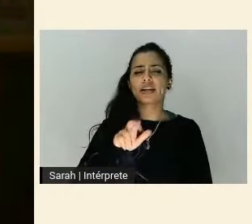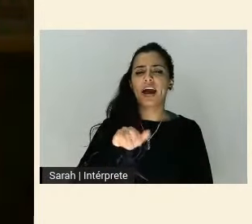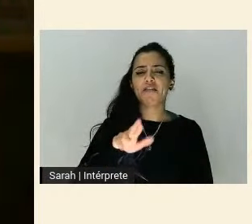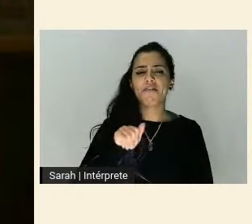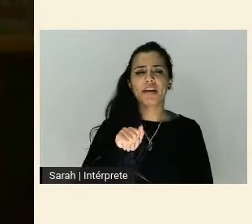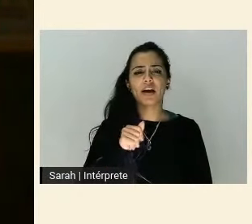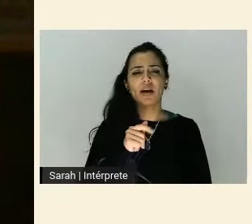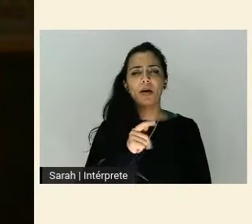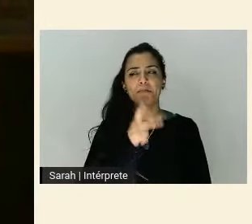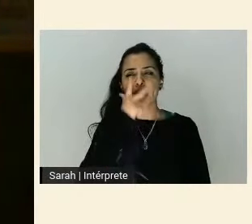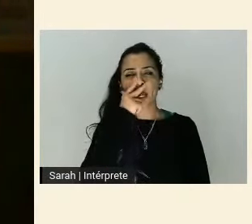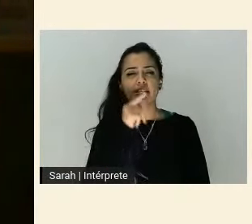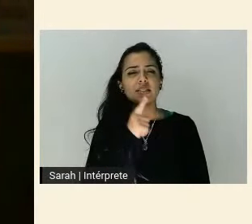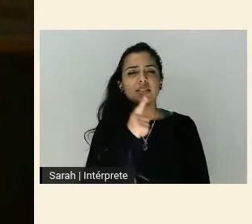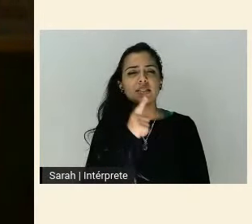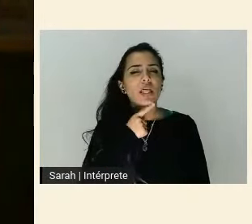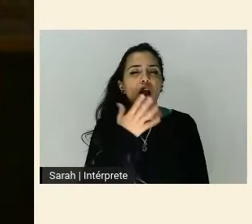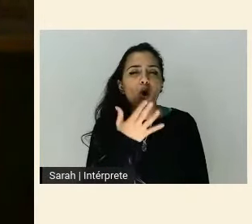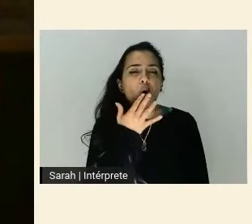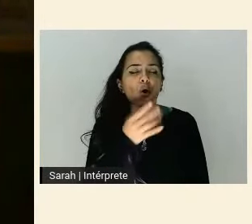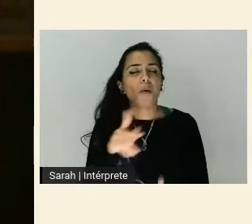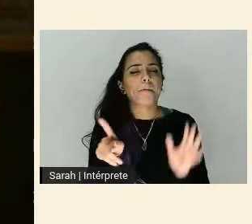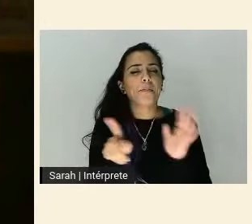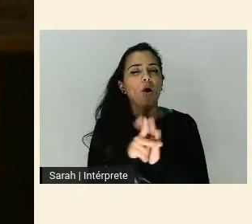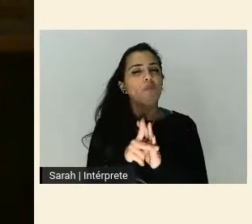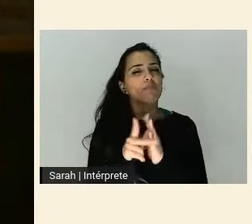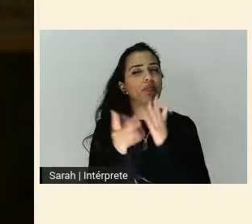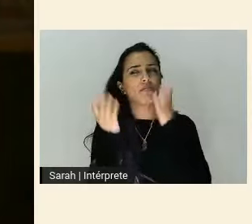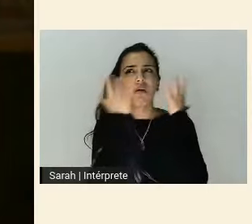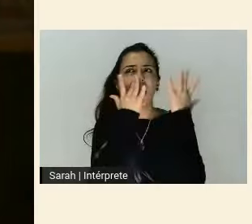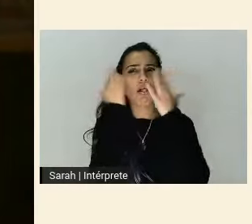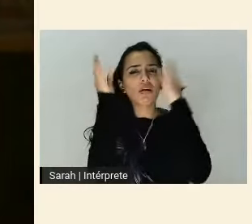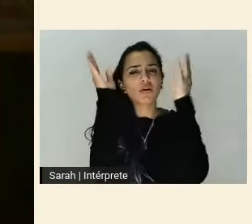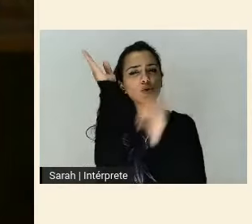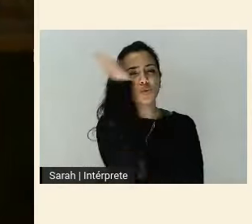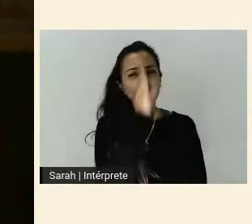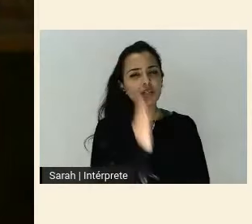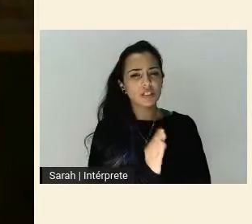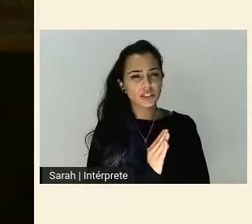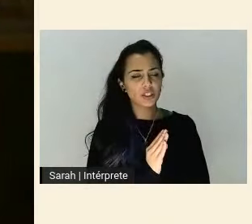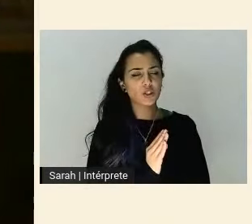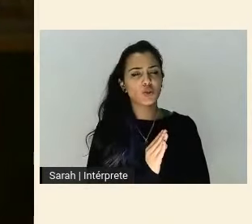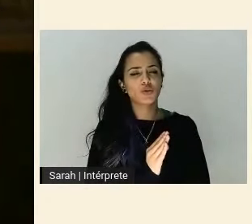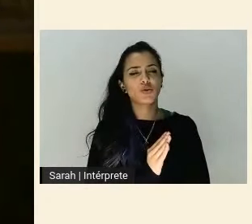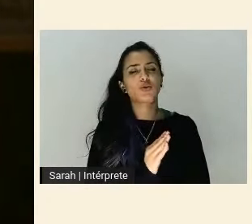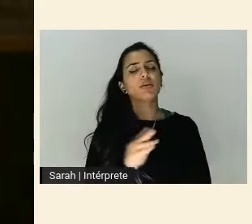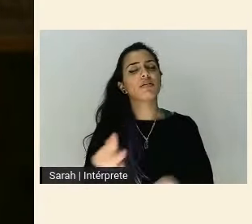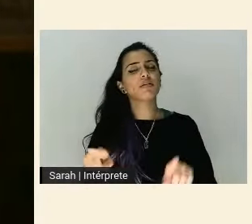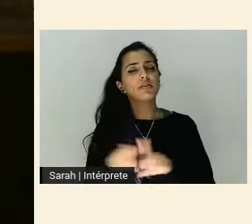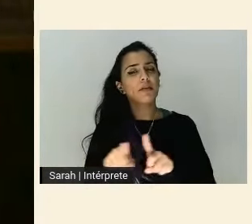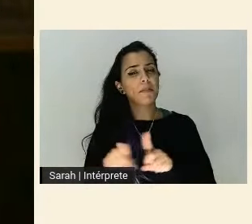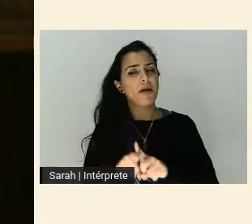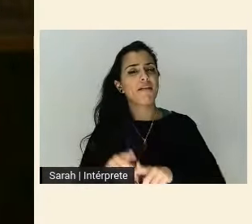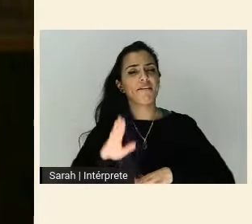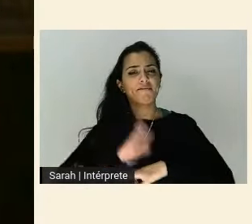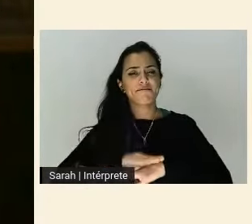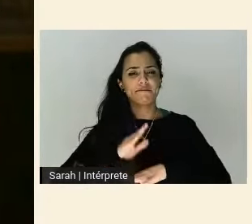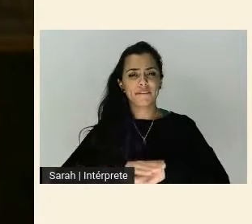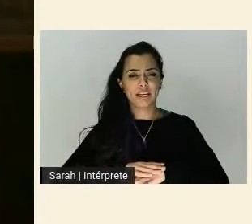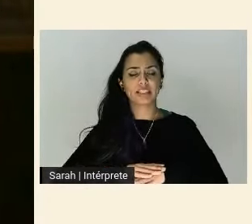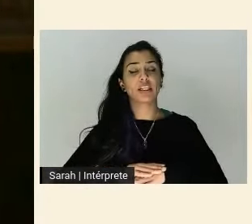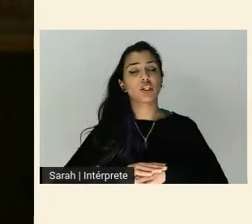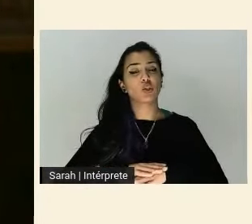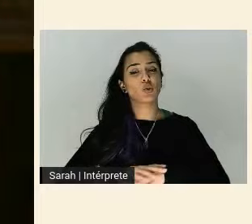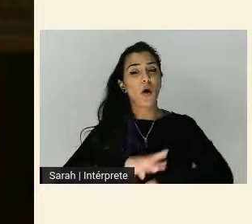a cor do Brasil, naquele exercício de construção a partir das raças formadoras da nação, algo que já